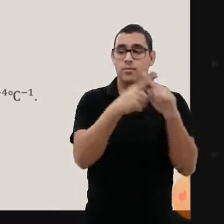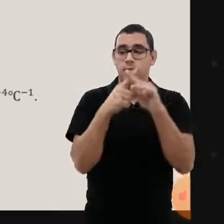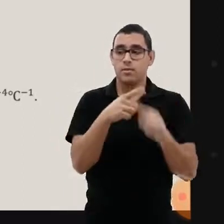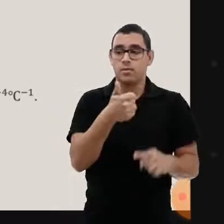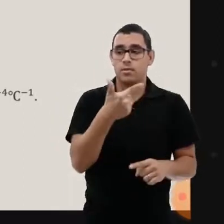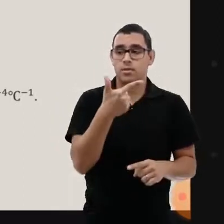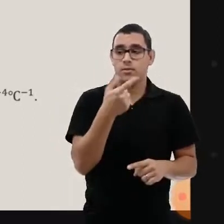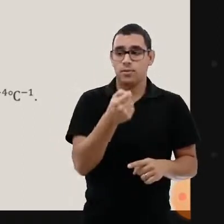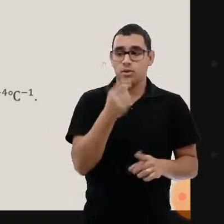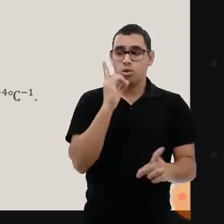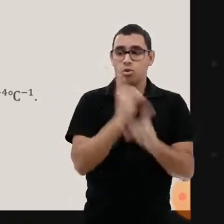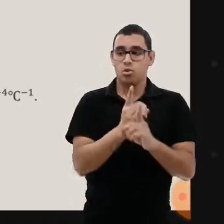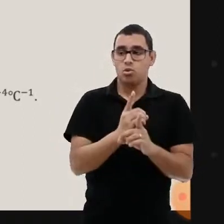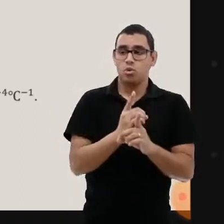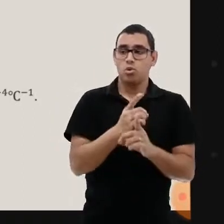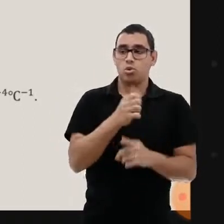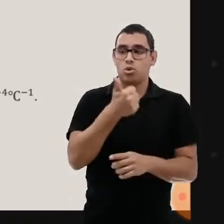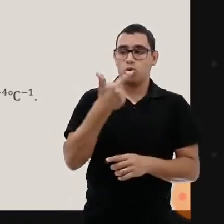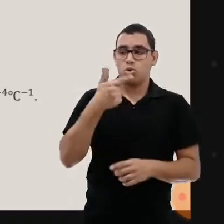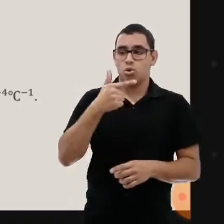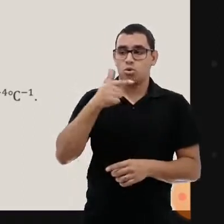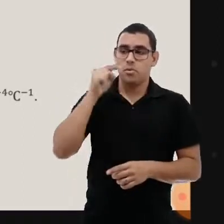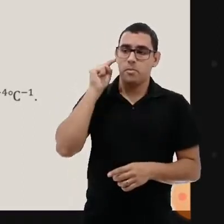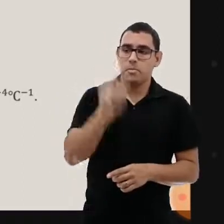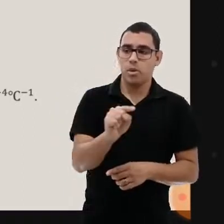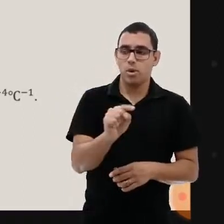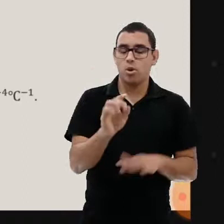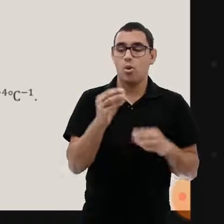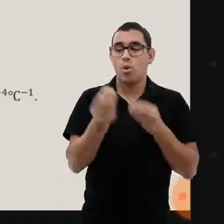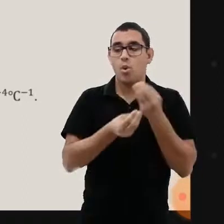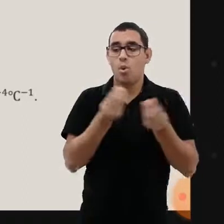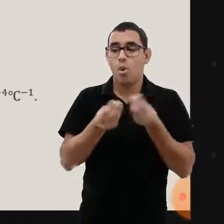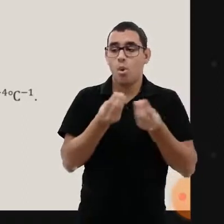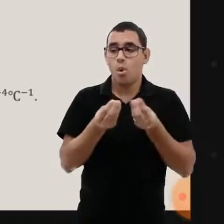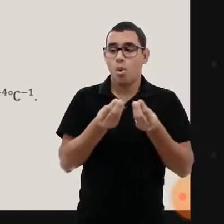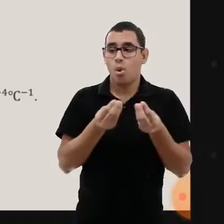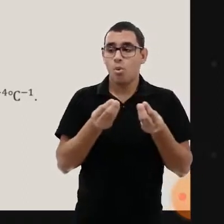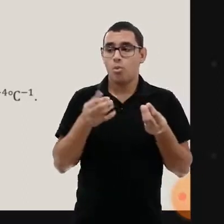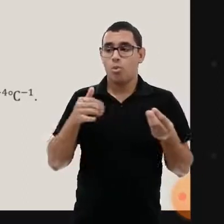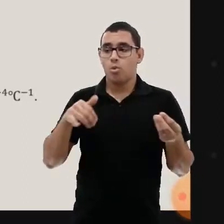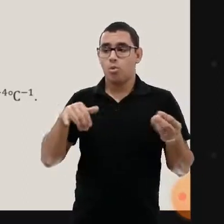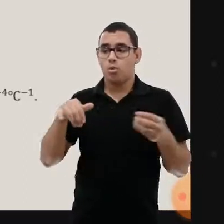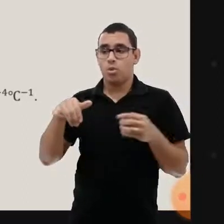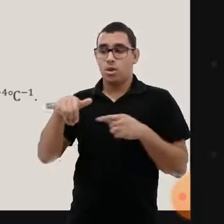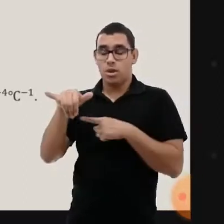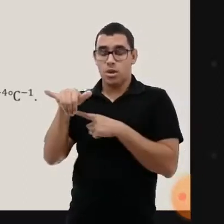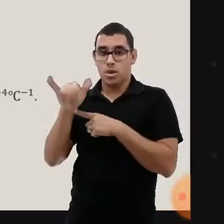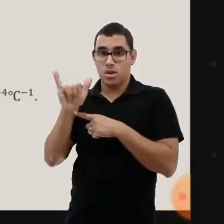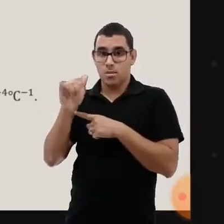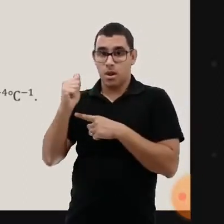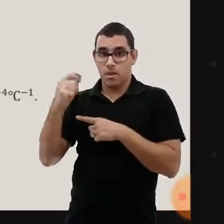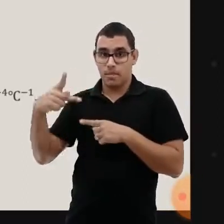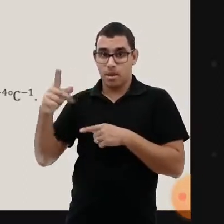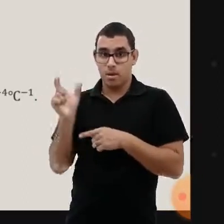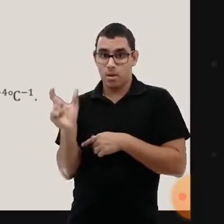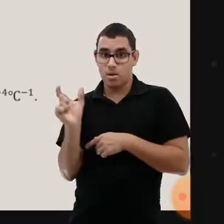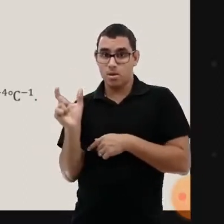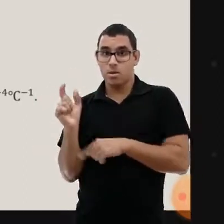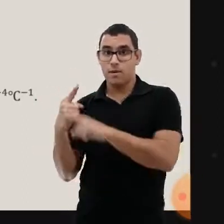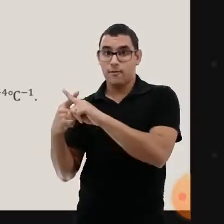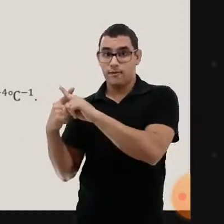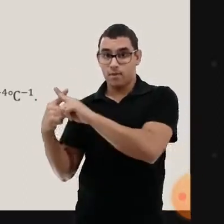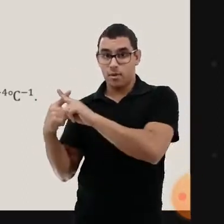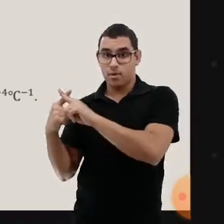vezes 120 equivale a 12.000. Como o coeficiente de dilatação